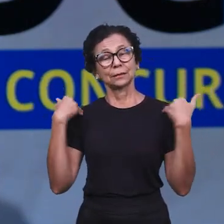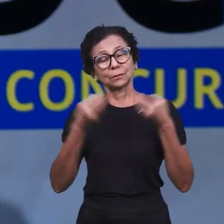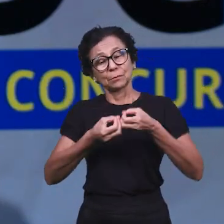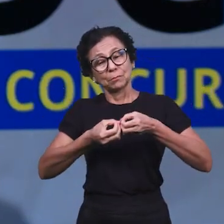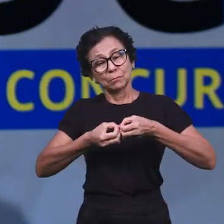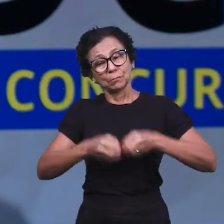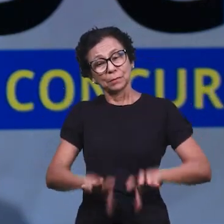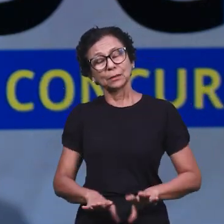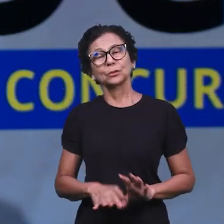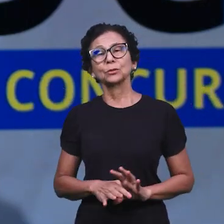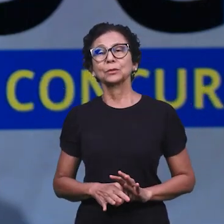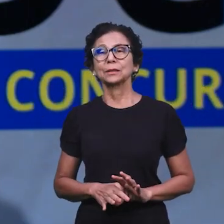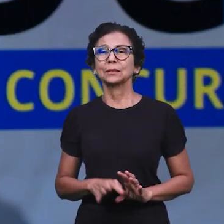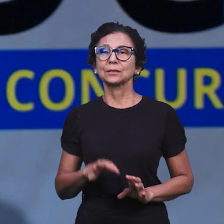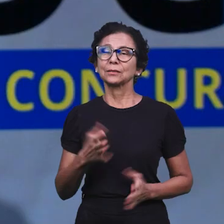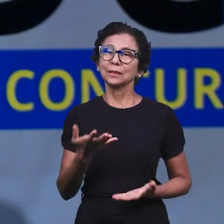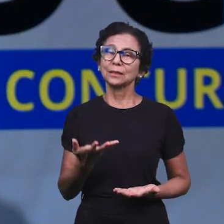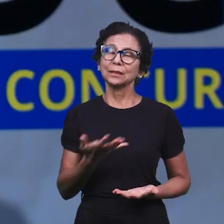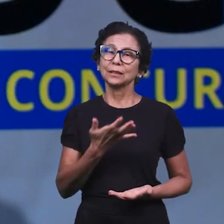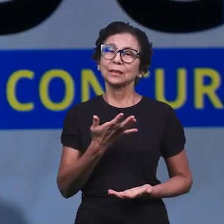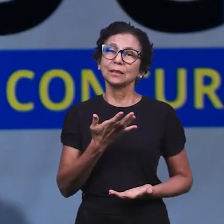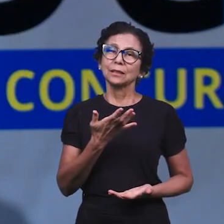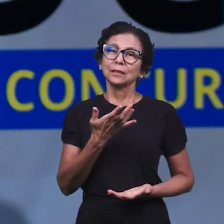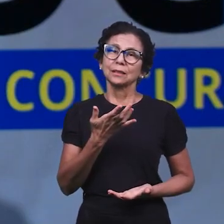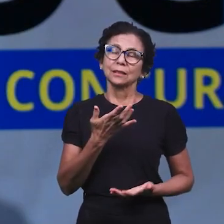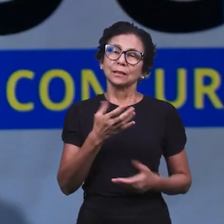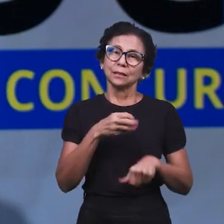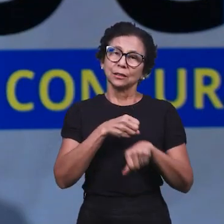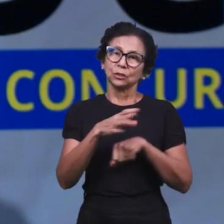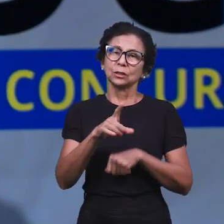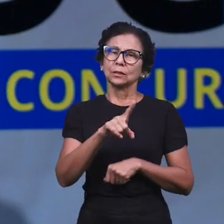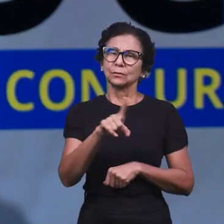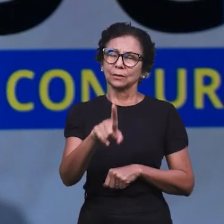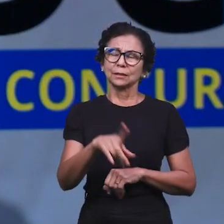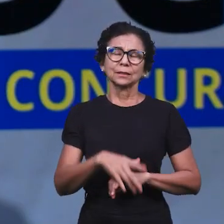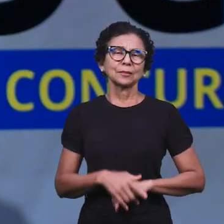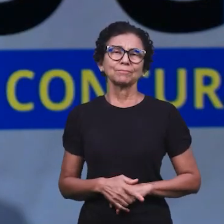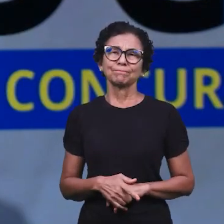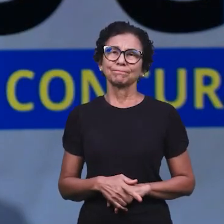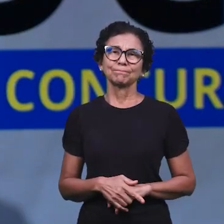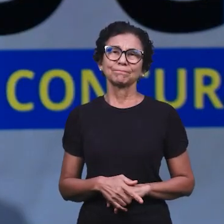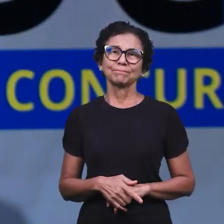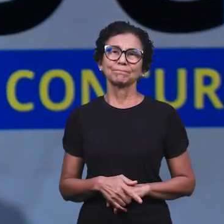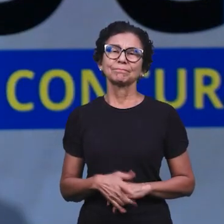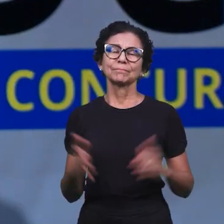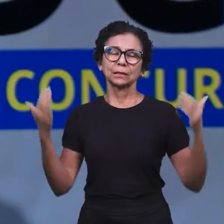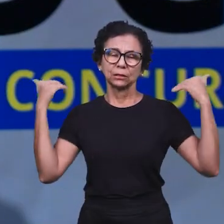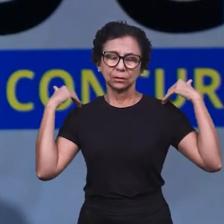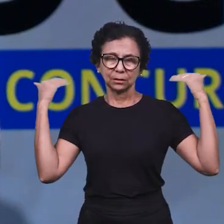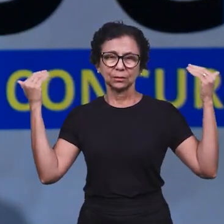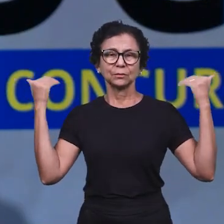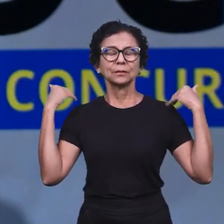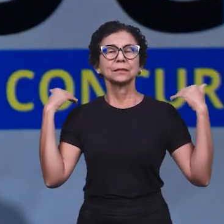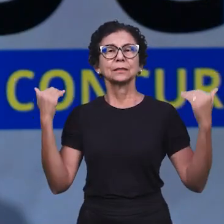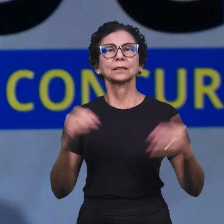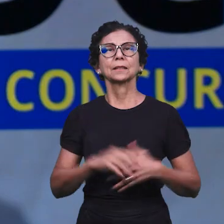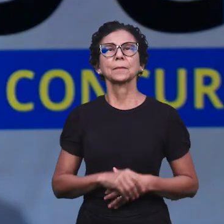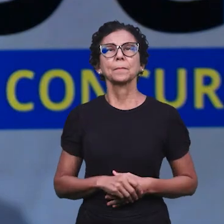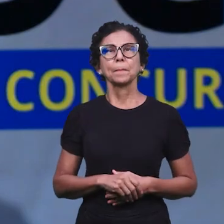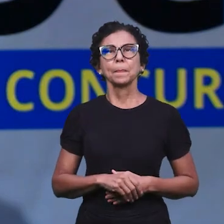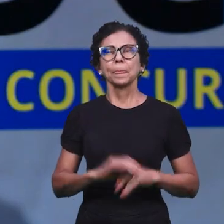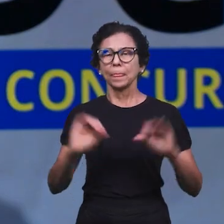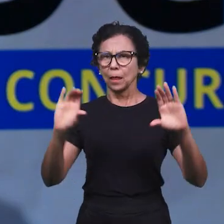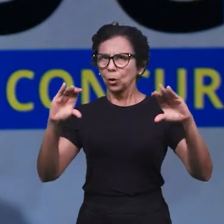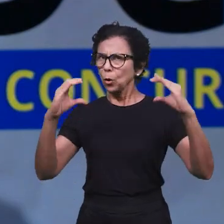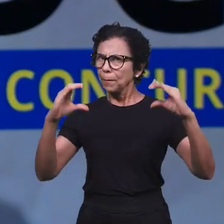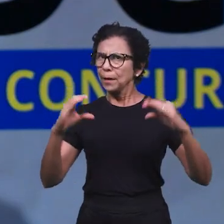que eu queria que você não tivesse. Então, insira aí na sua jornada alguma atividade física. Deixa aqui um comentário se